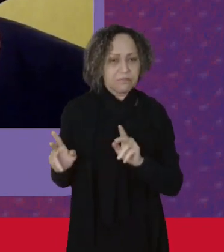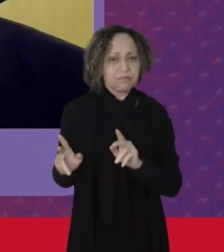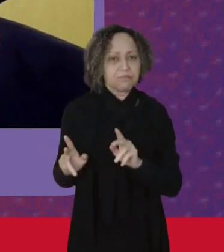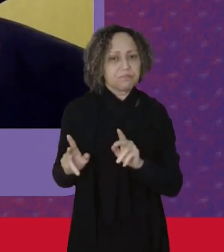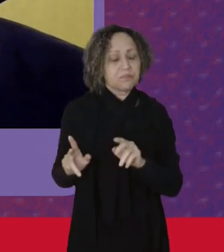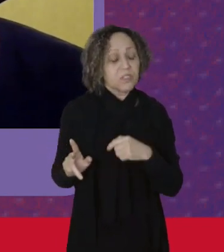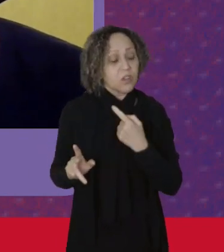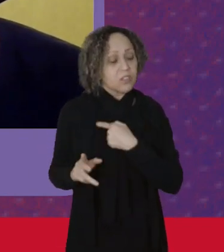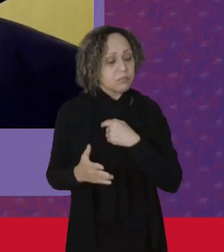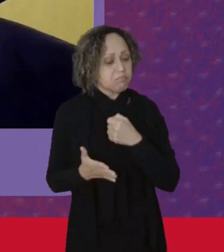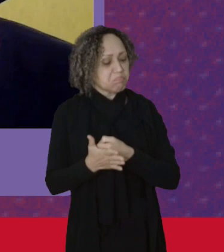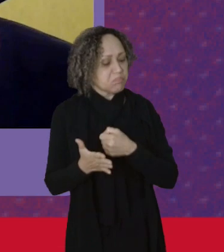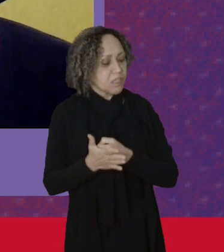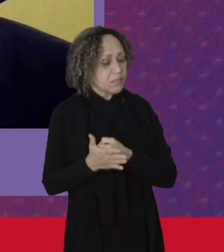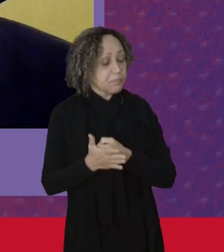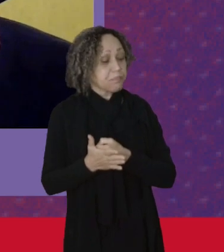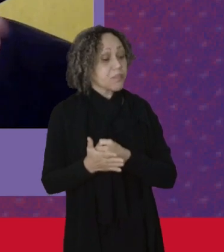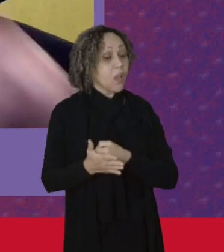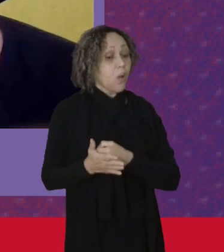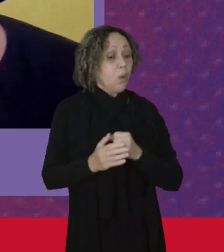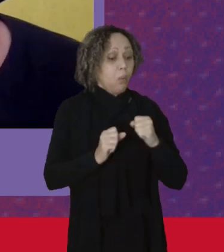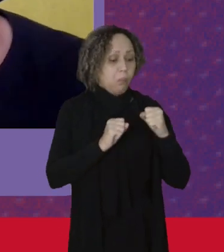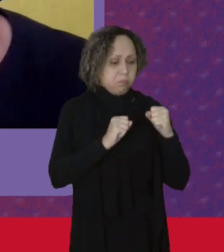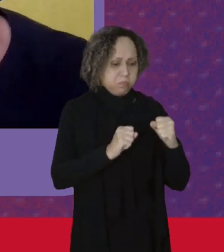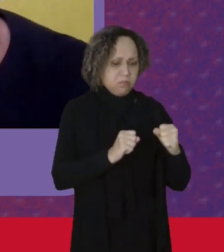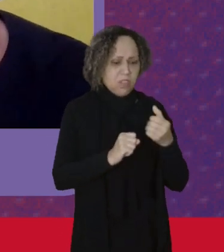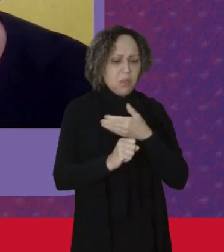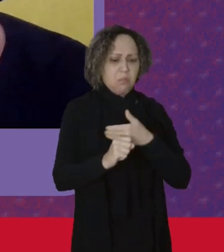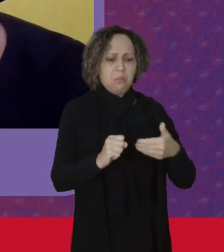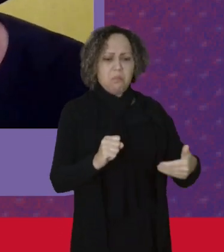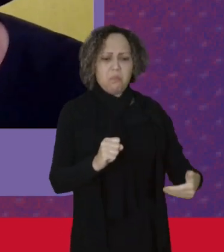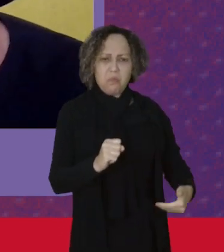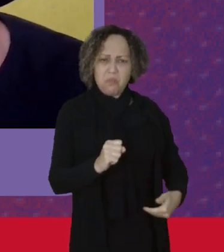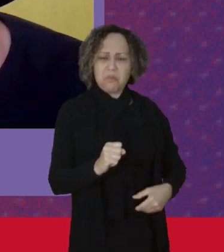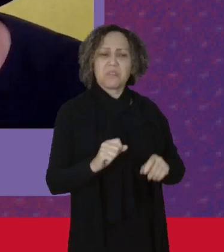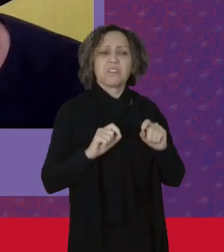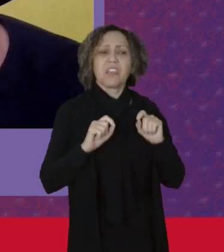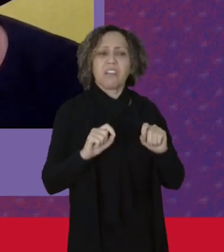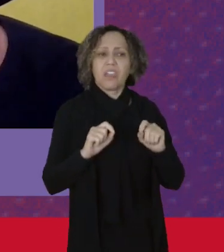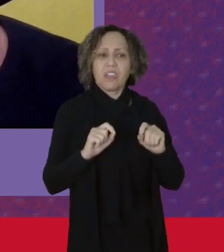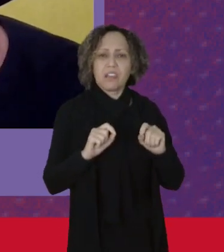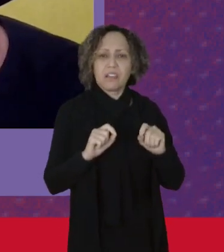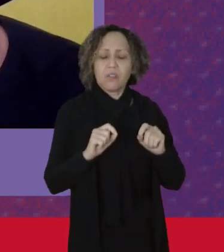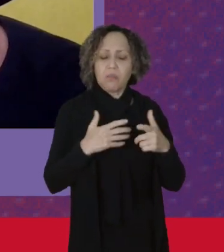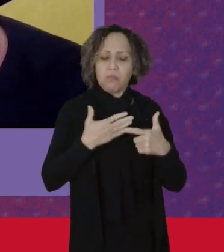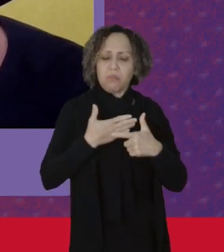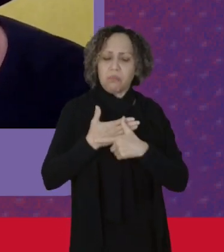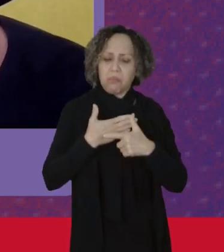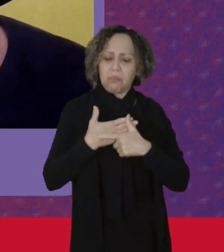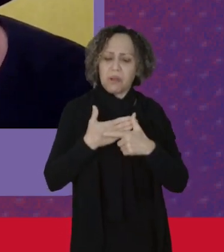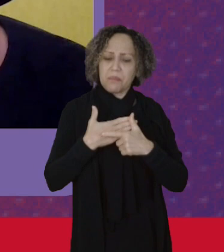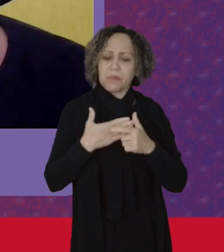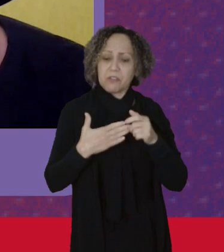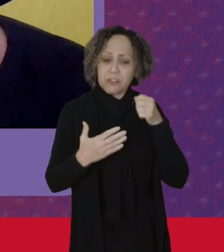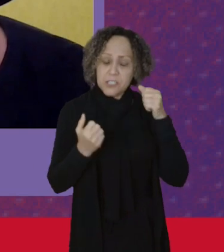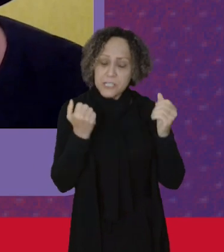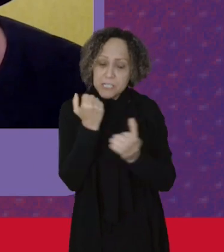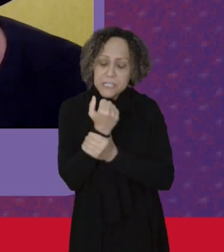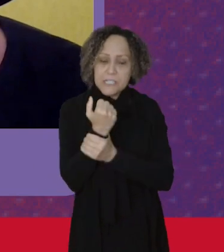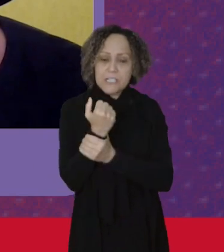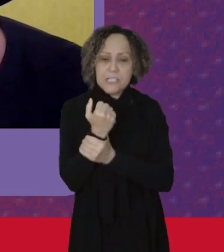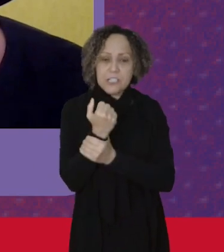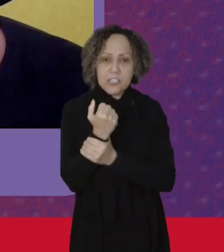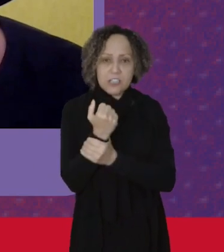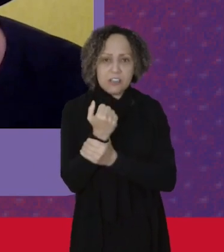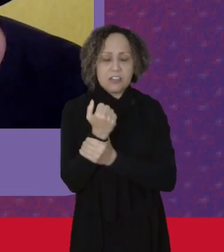O poder público também tem um papel, né, na participação social, que cabe a ele reforçar essa participação social e,